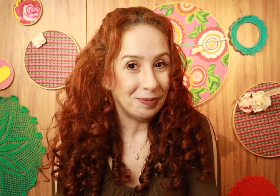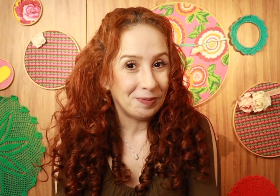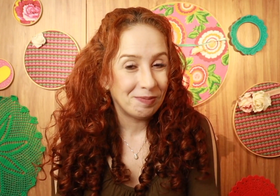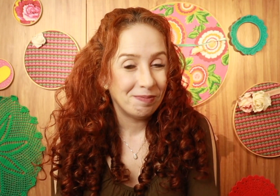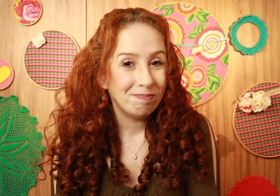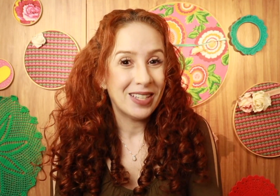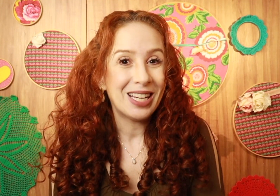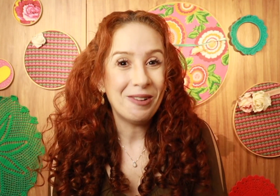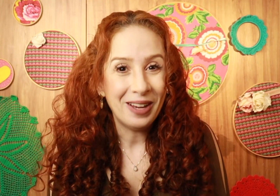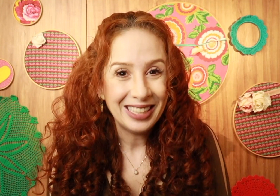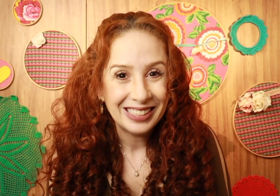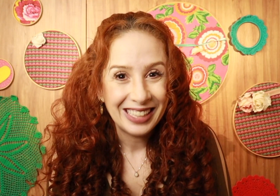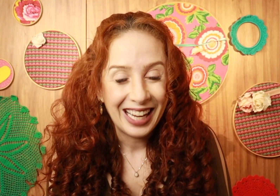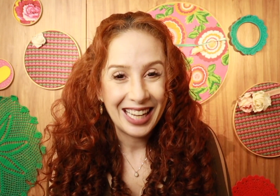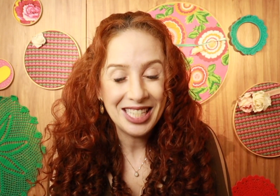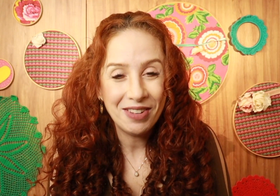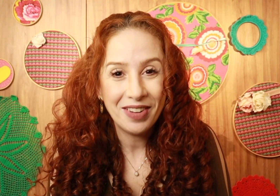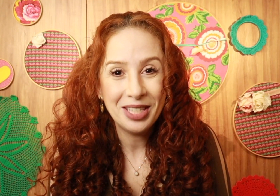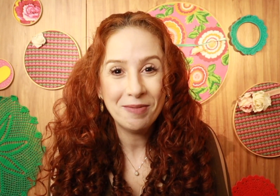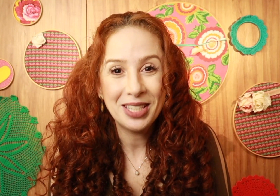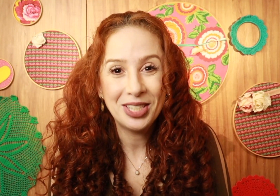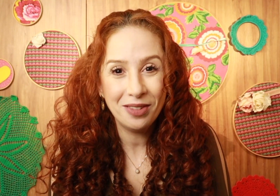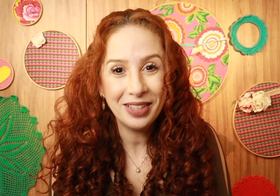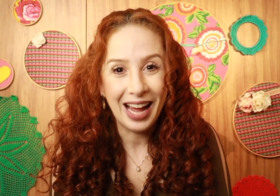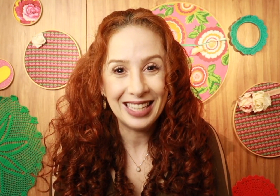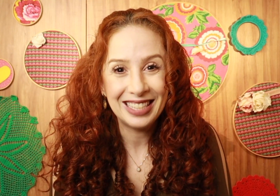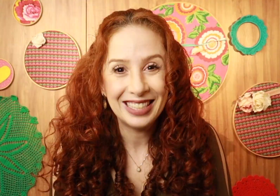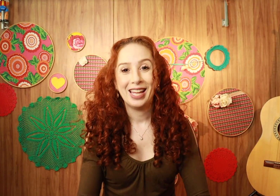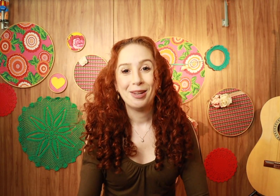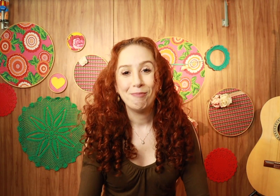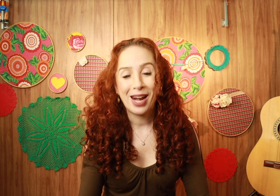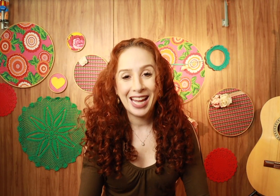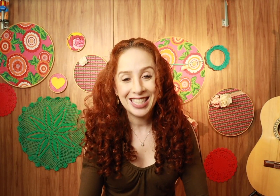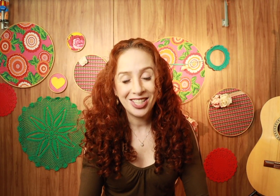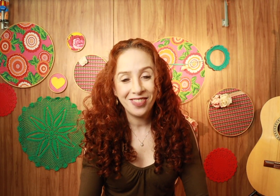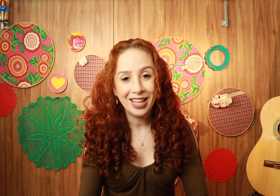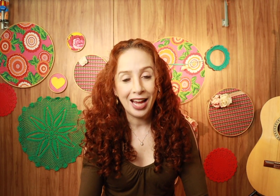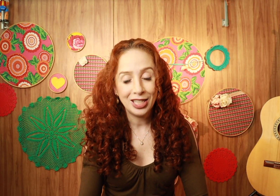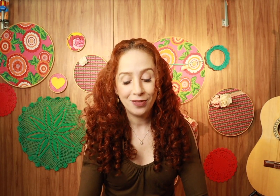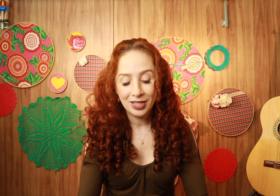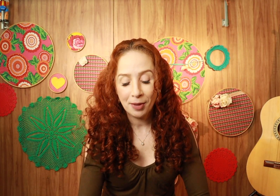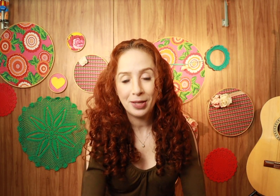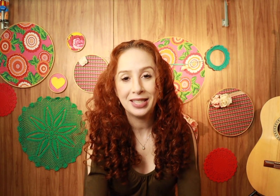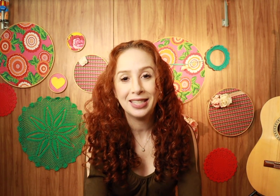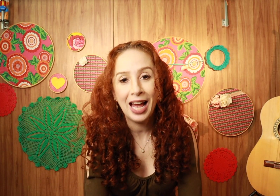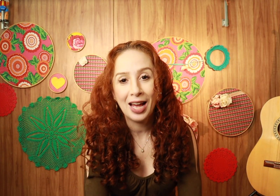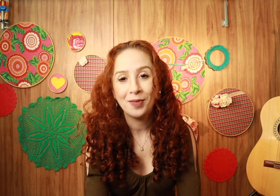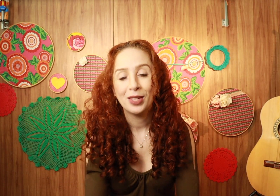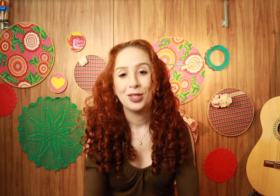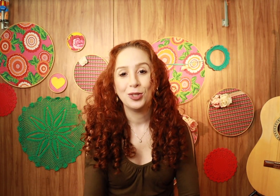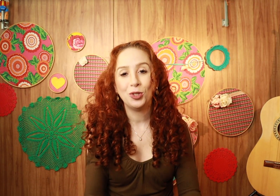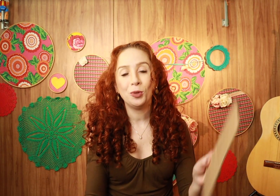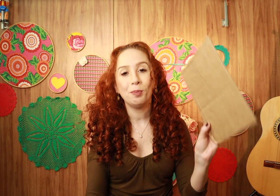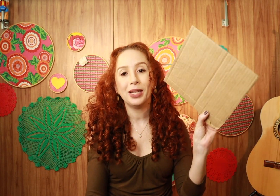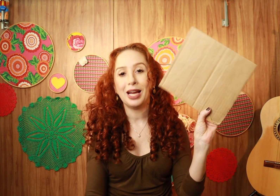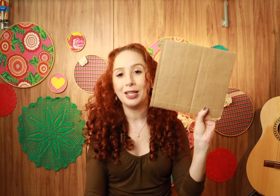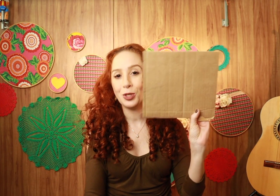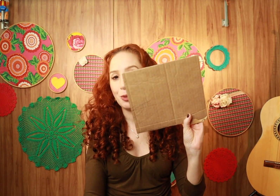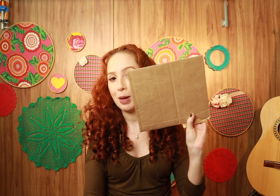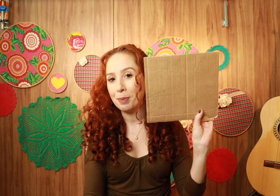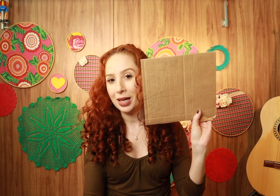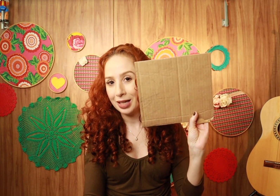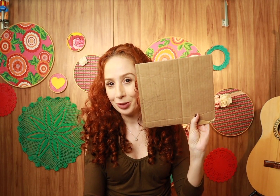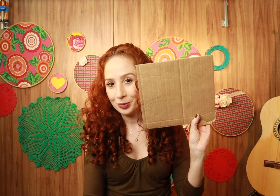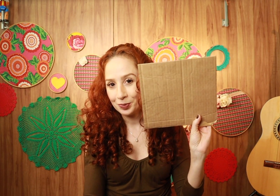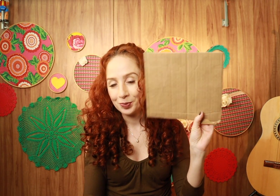Bom, mas agora a gente vai fazer uma atividade. Para essa atividade, você vai precisar de um pedaço